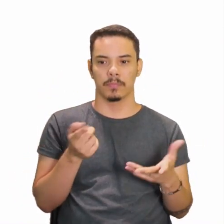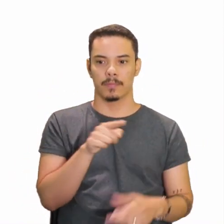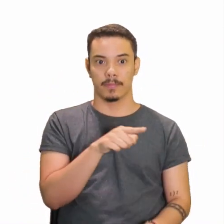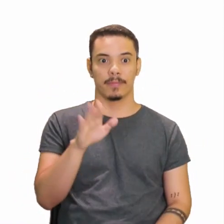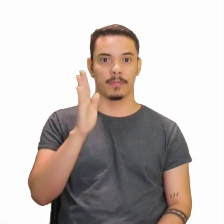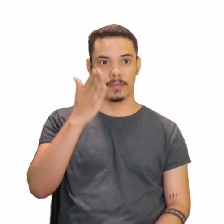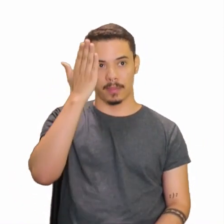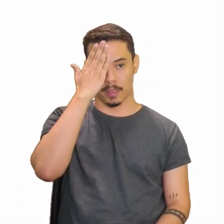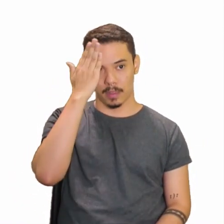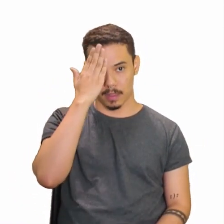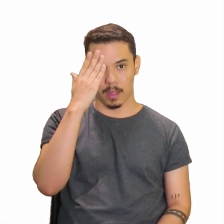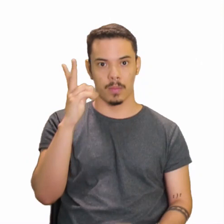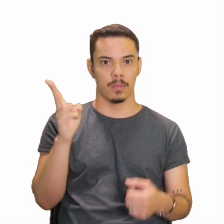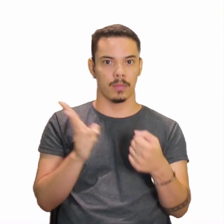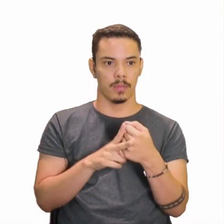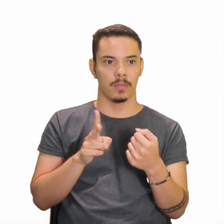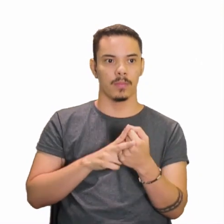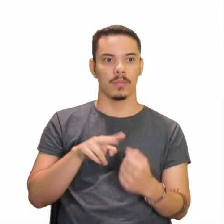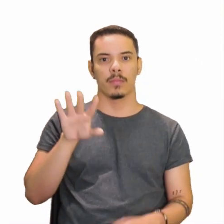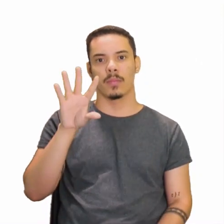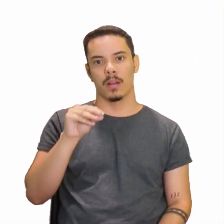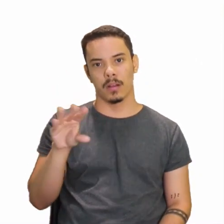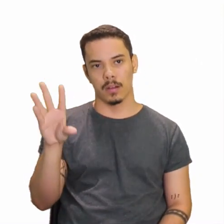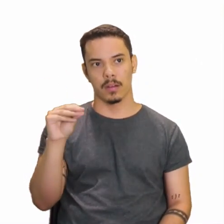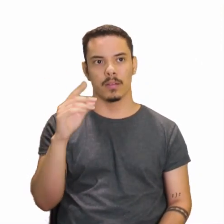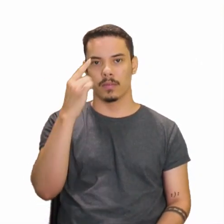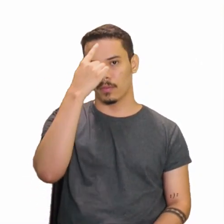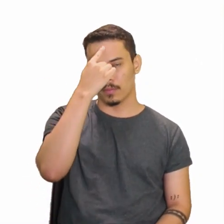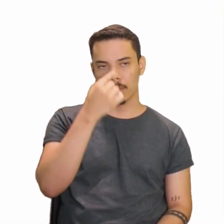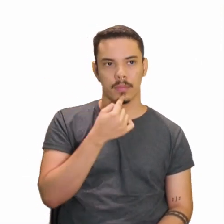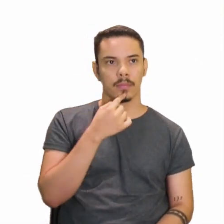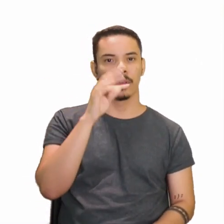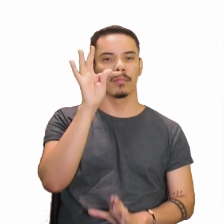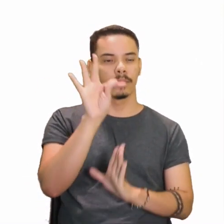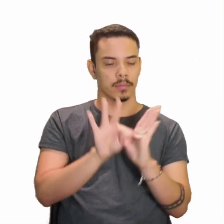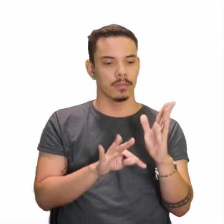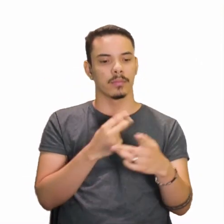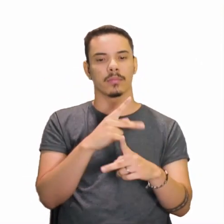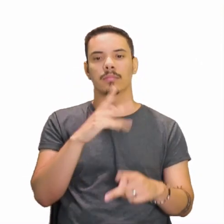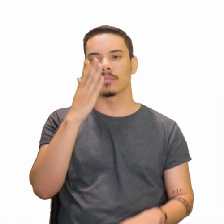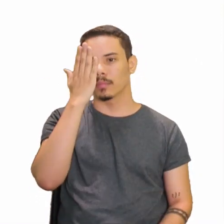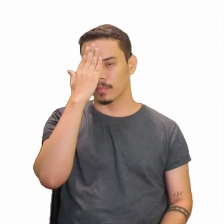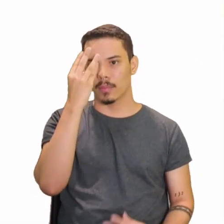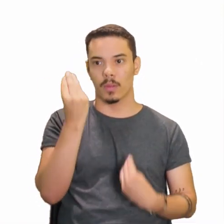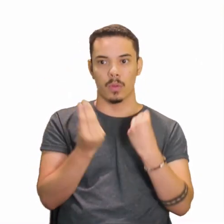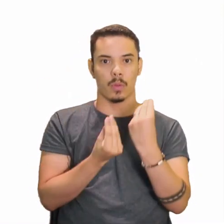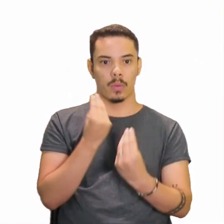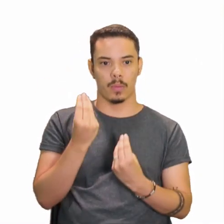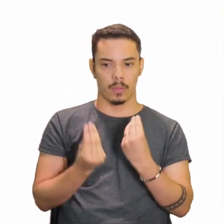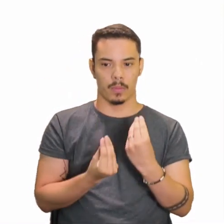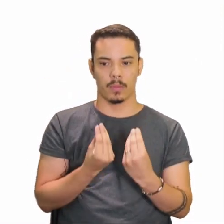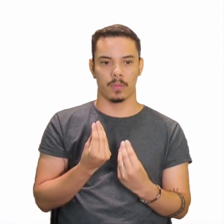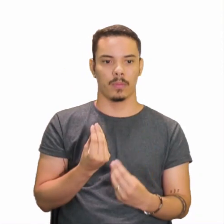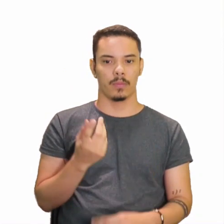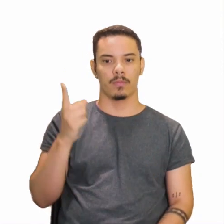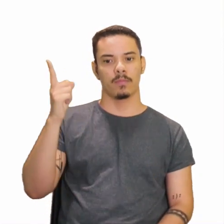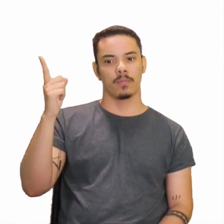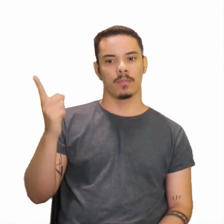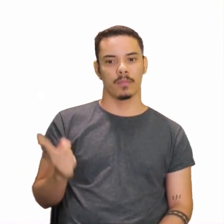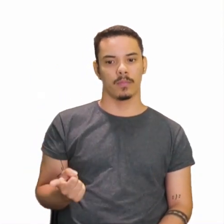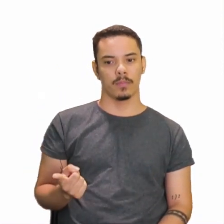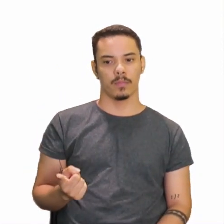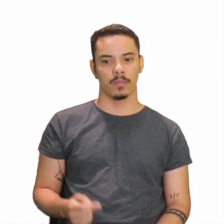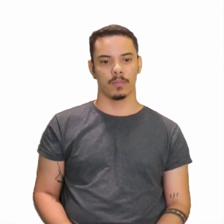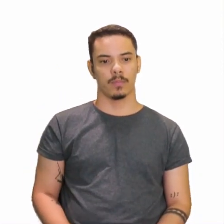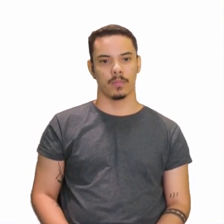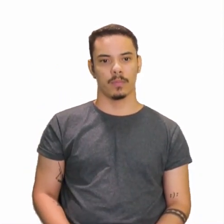aí o recurso verbal, as imagens e o texto, né? Como é que fica aí? O aluno, A, B, C, D ou E. O